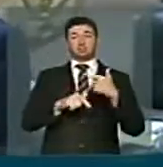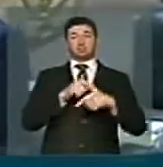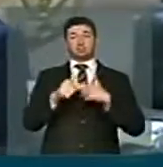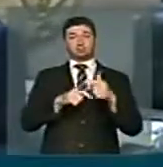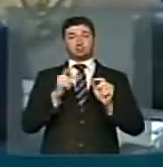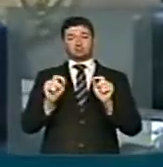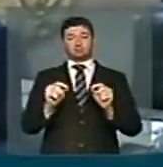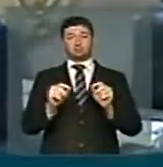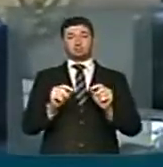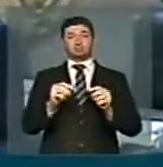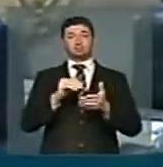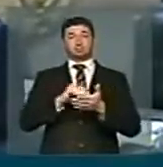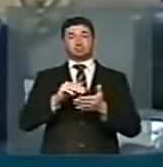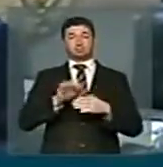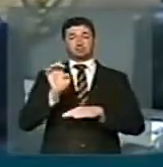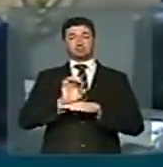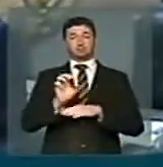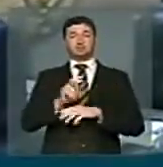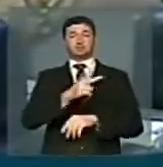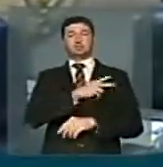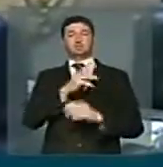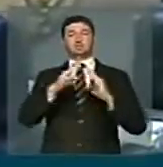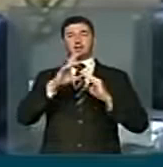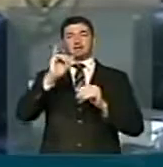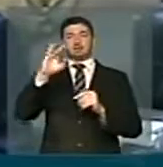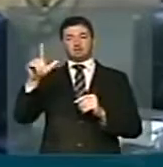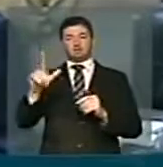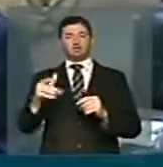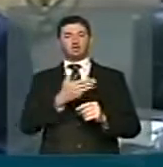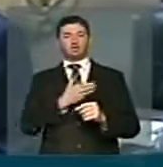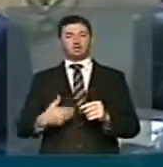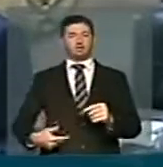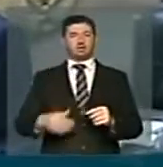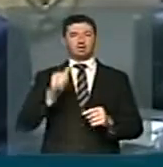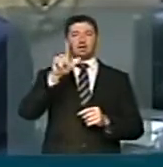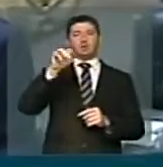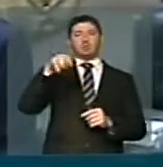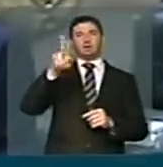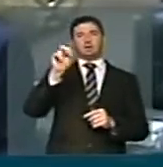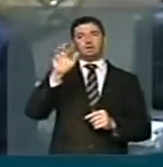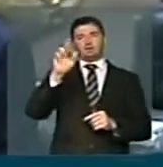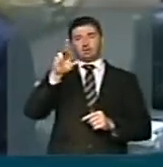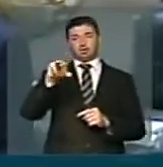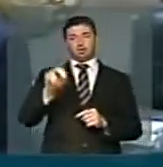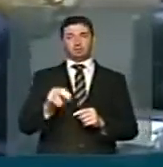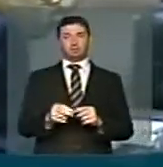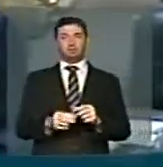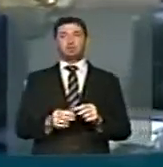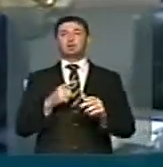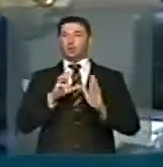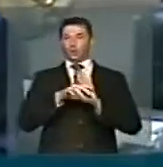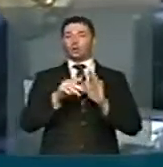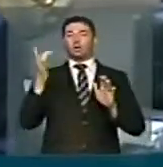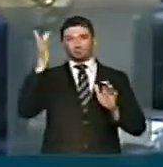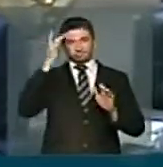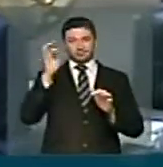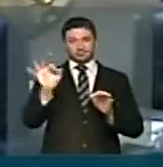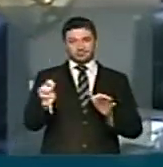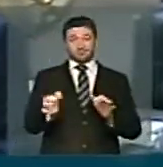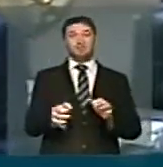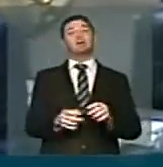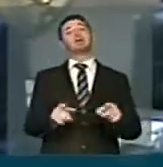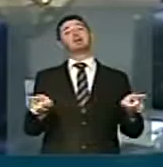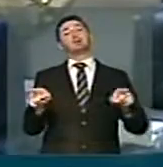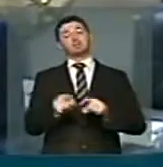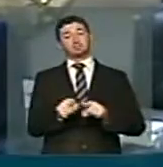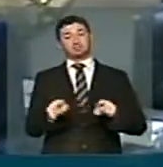de secretário de Estado, chefe da Casa Civil, do governo Albano Franco. Completando esse extenso currículo do Dr. Marcos Vieira,